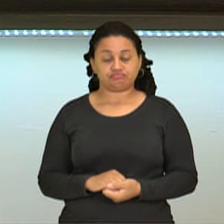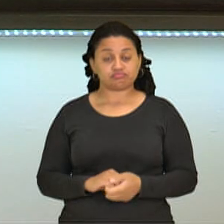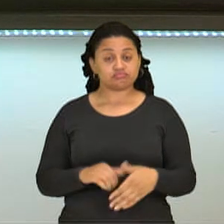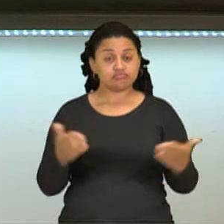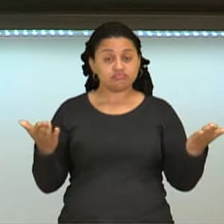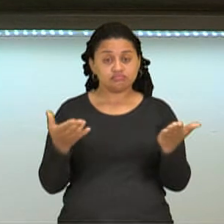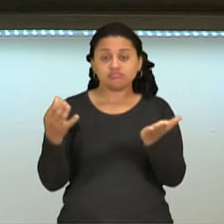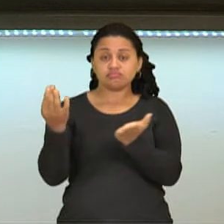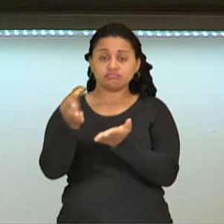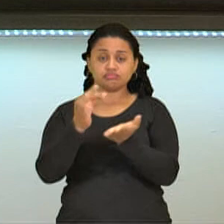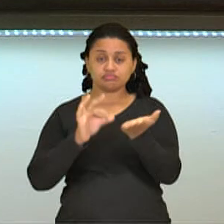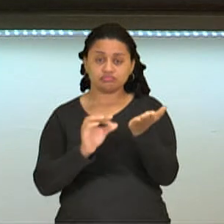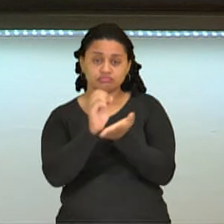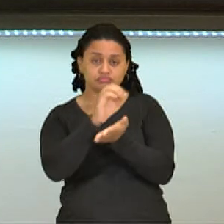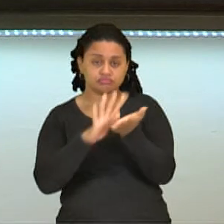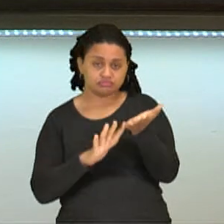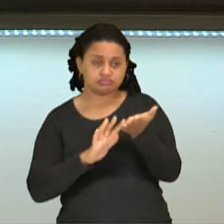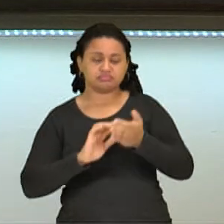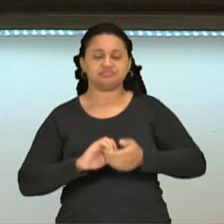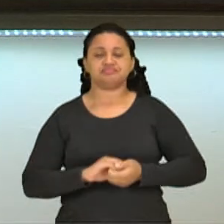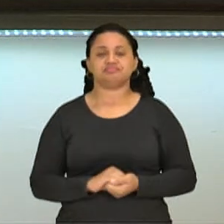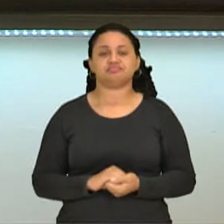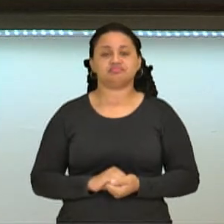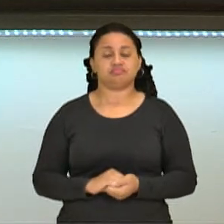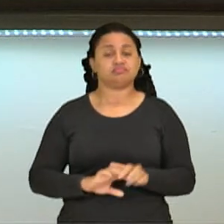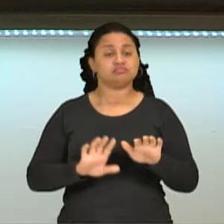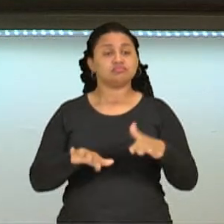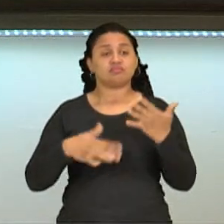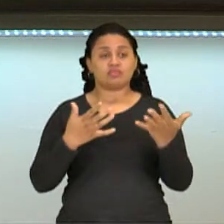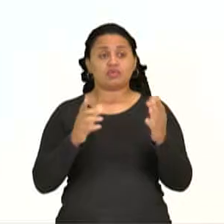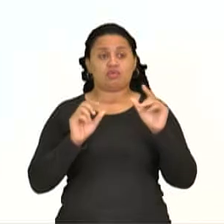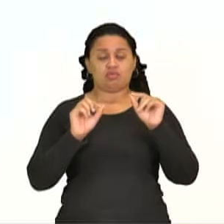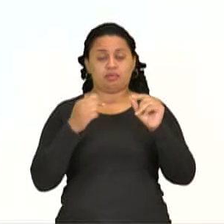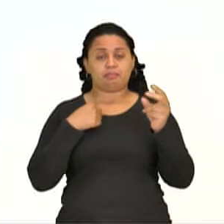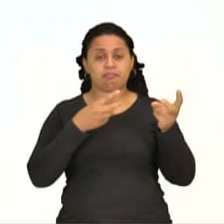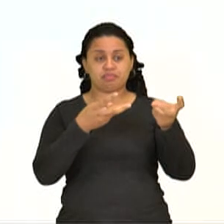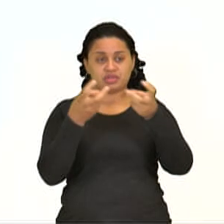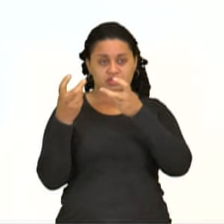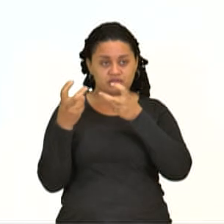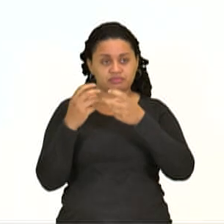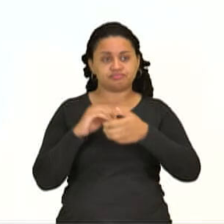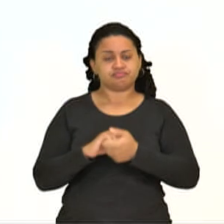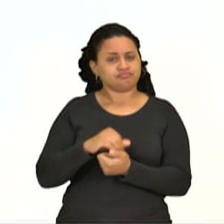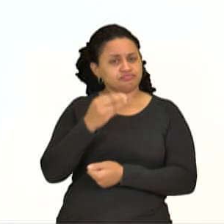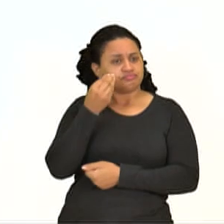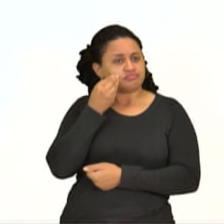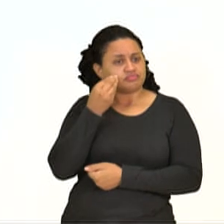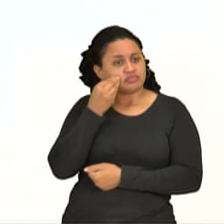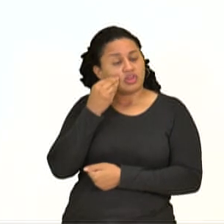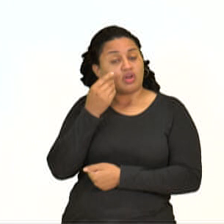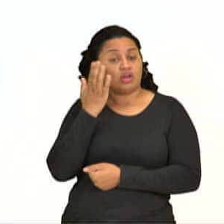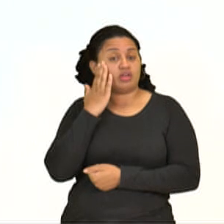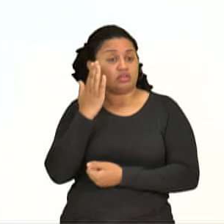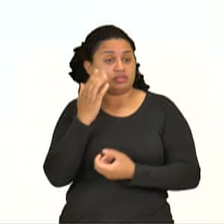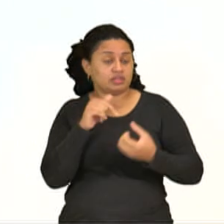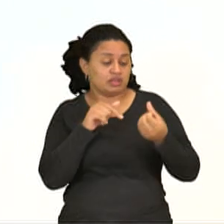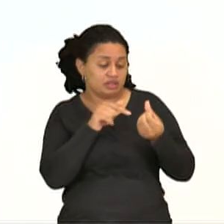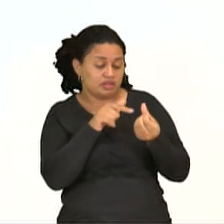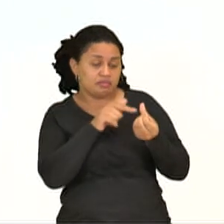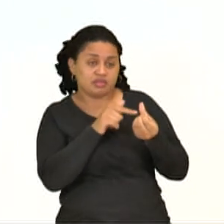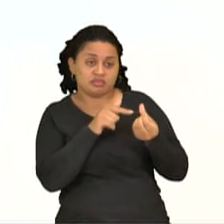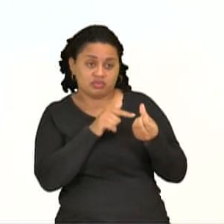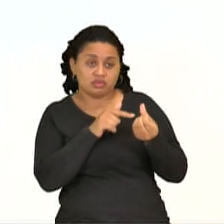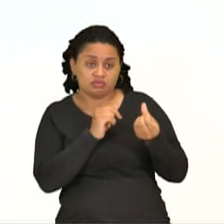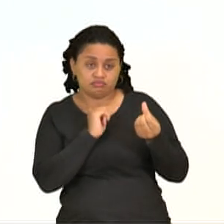Vamos lá, vamos corrigir o nosso exercício? Então, veja, vamos testar? Eu sei que a base é